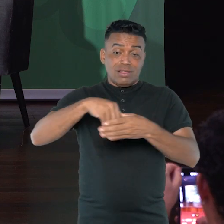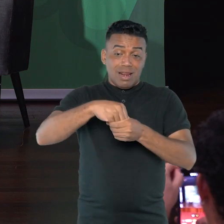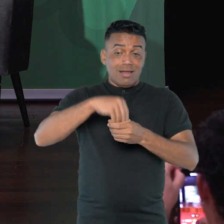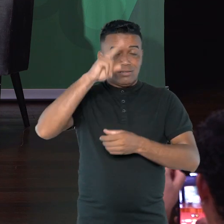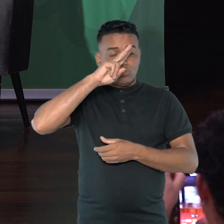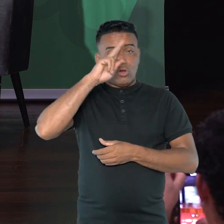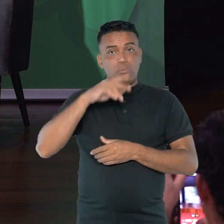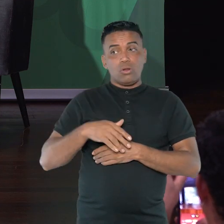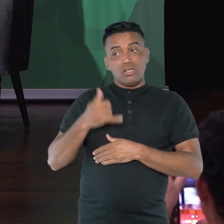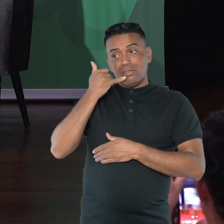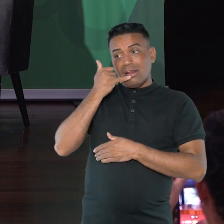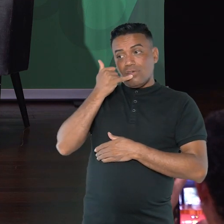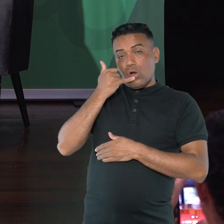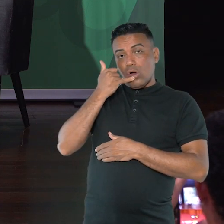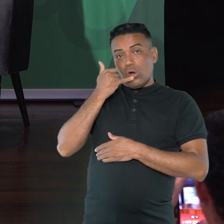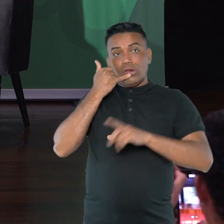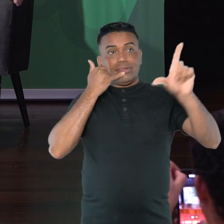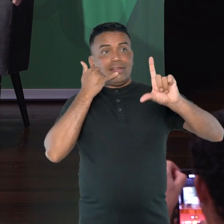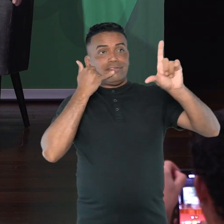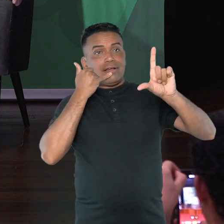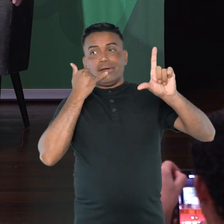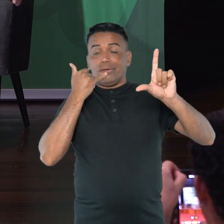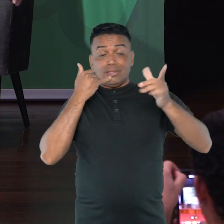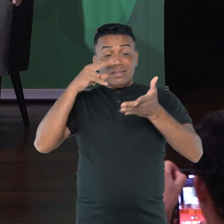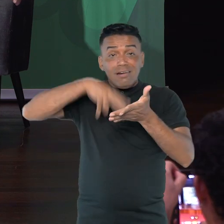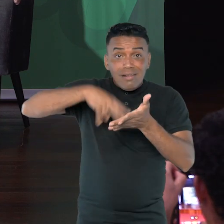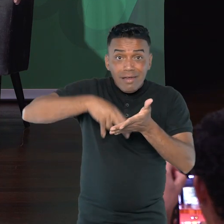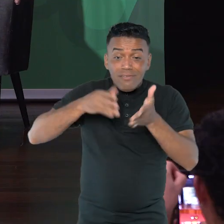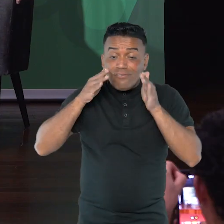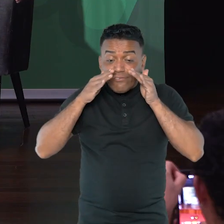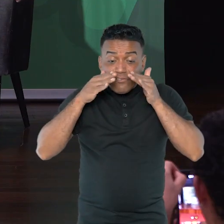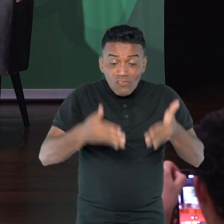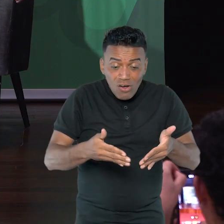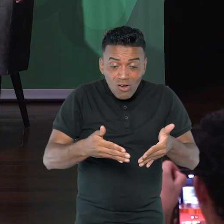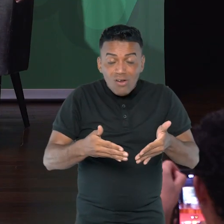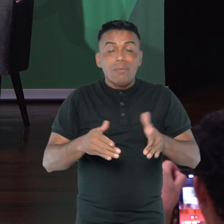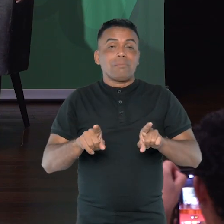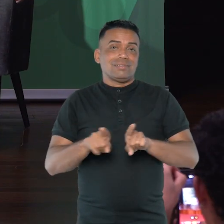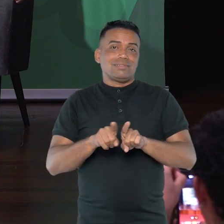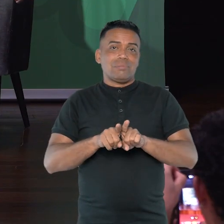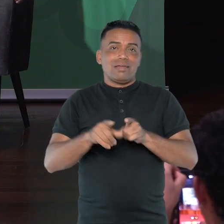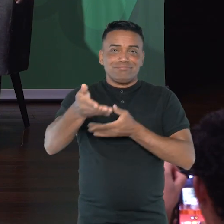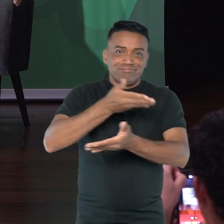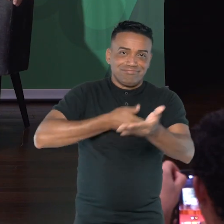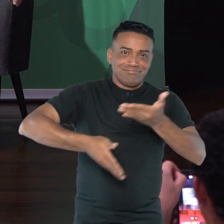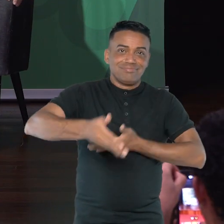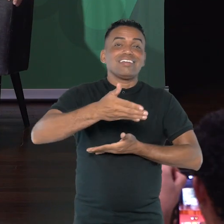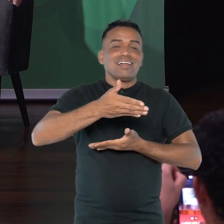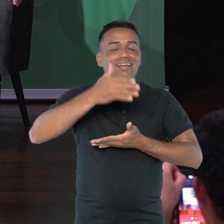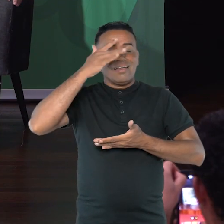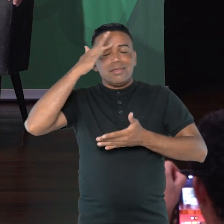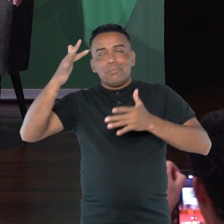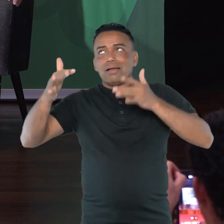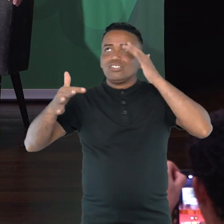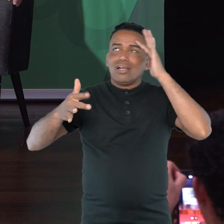para ficar consultando o celular, não dá para ficar vendo TV, a gente está lendo o livro. O livro requer isso de você, mas ele também te dá uma coisa em troca. Ele te dá a